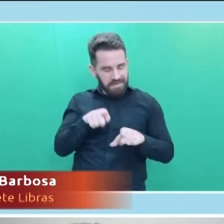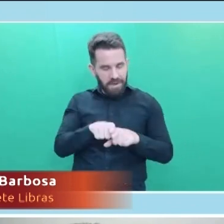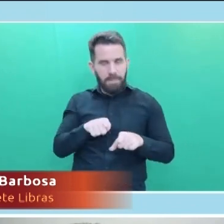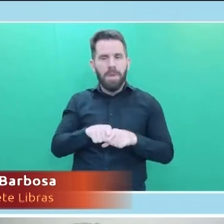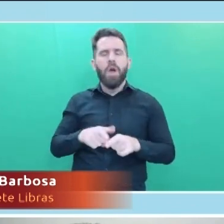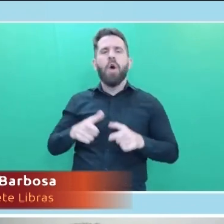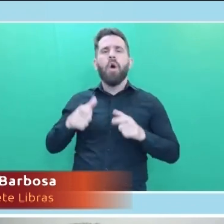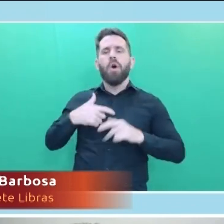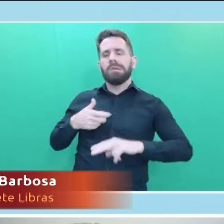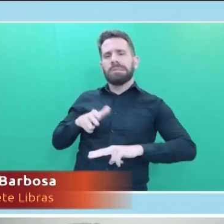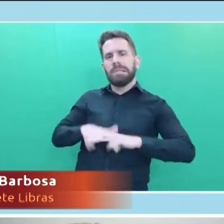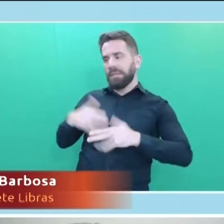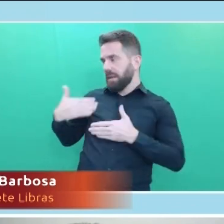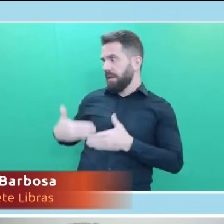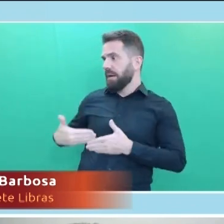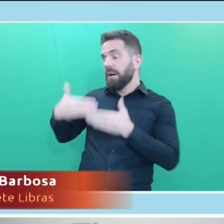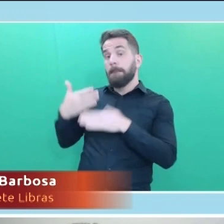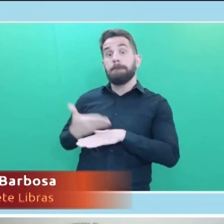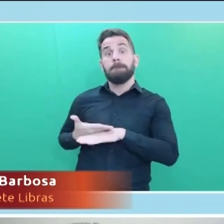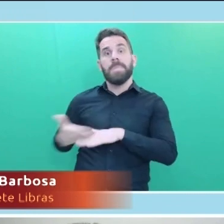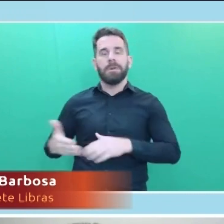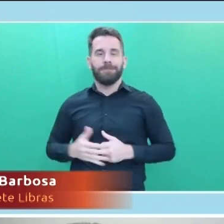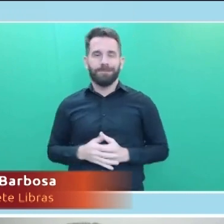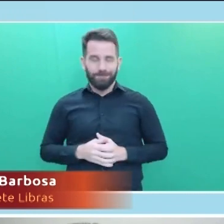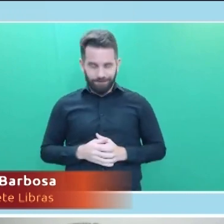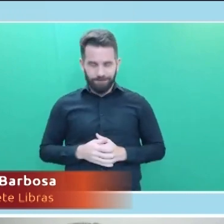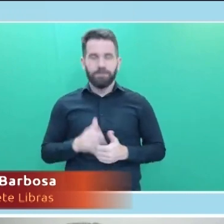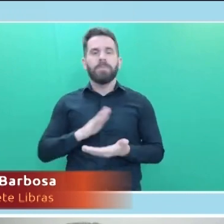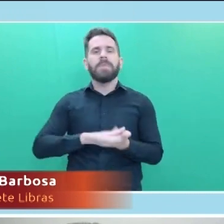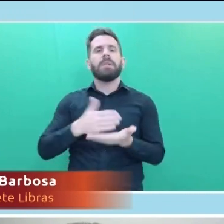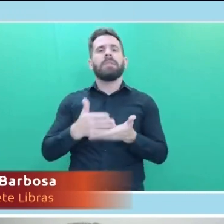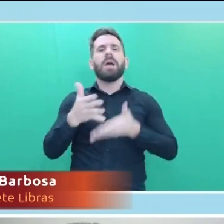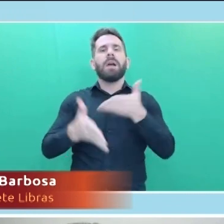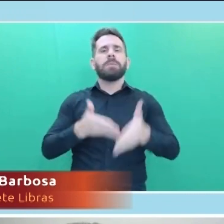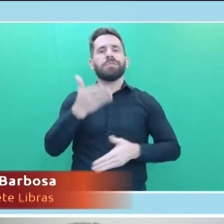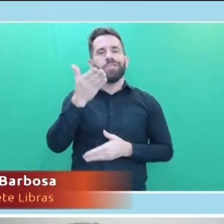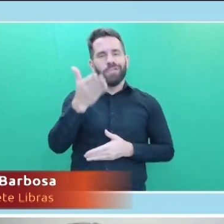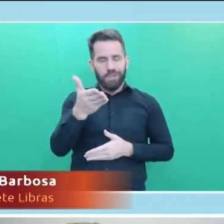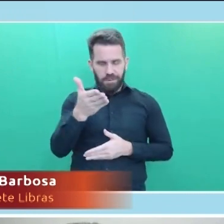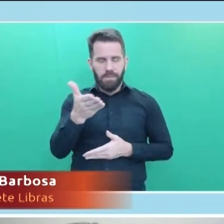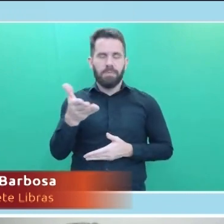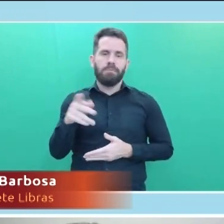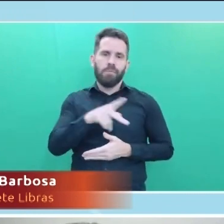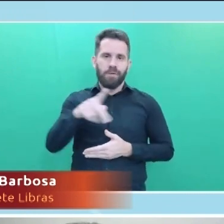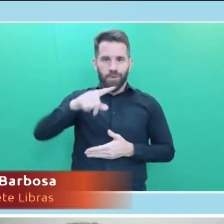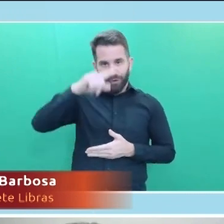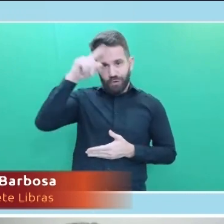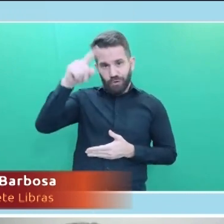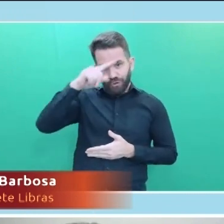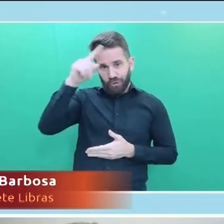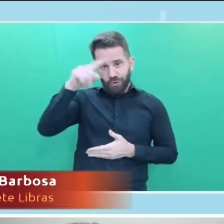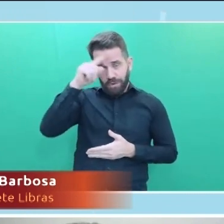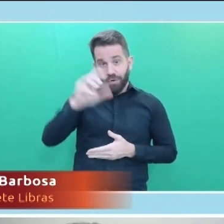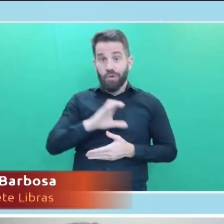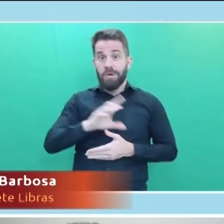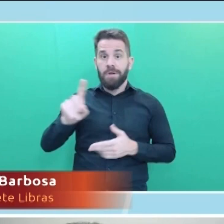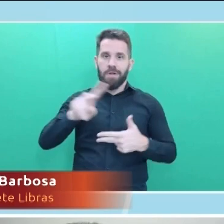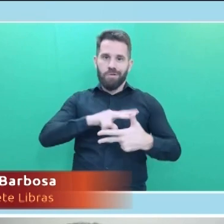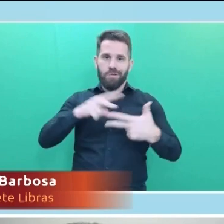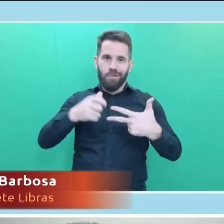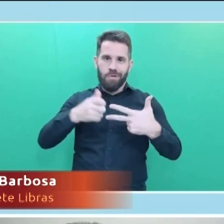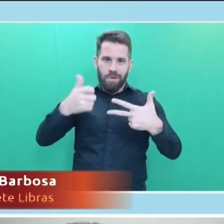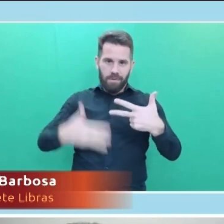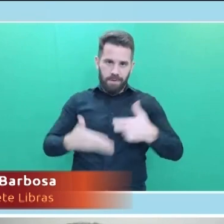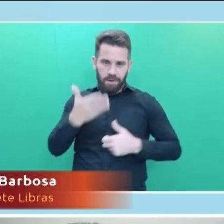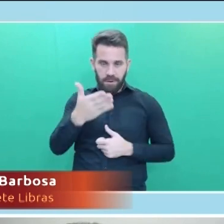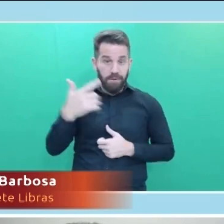branco. Quem faz a interpretação para Libras nesse bloco é o professor Diego Barbosa, coordenador do Labitave. O professor